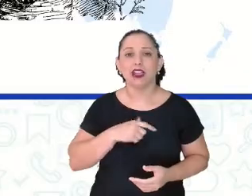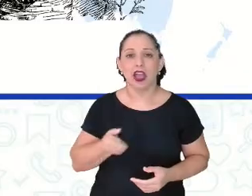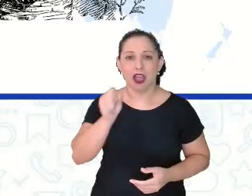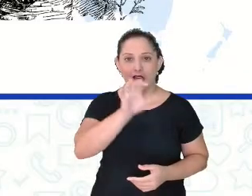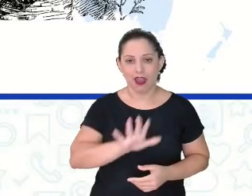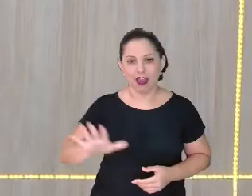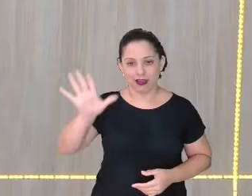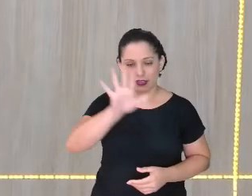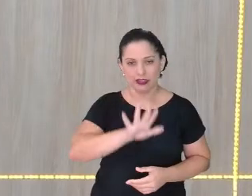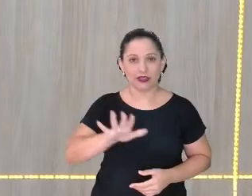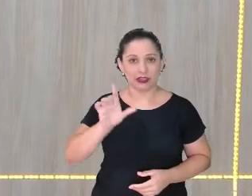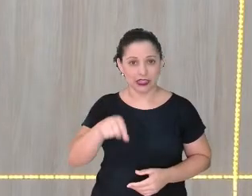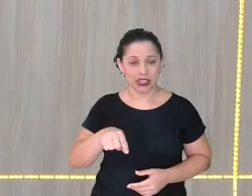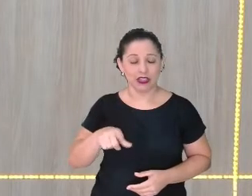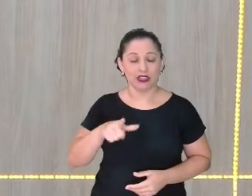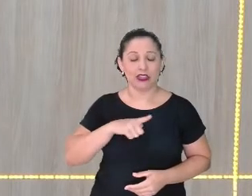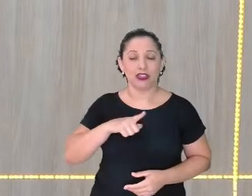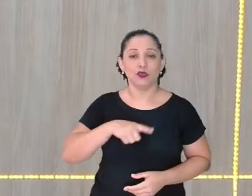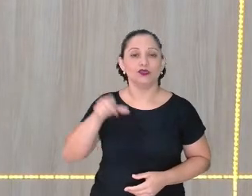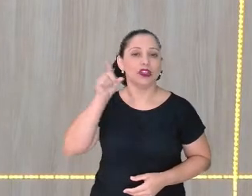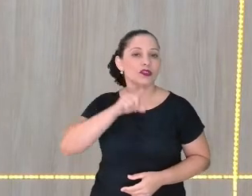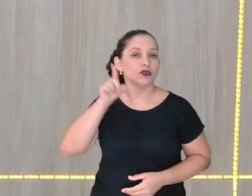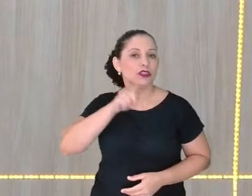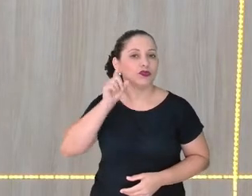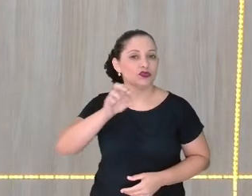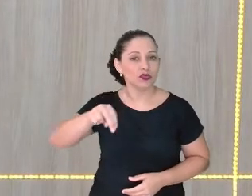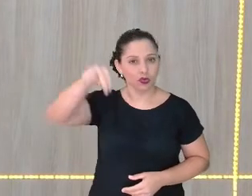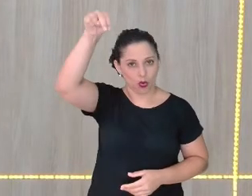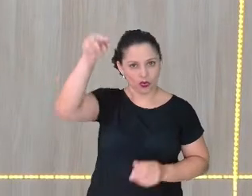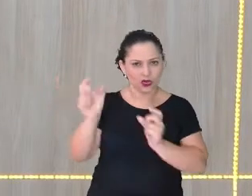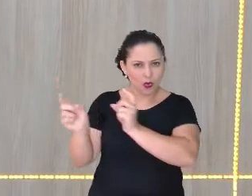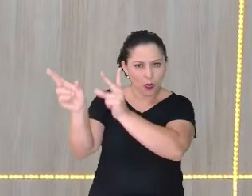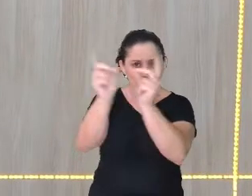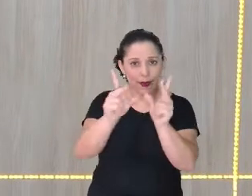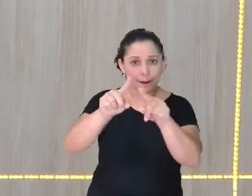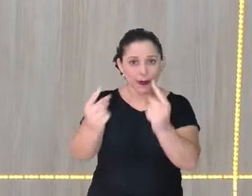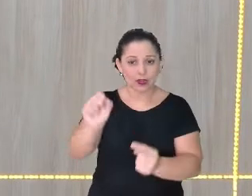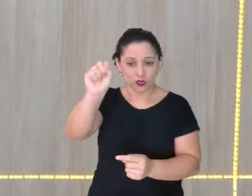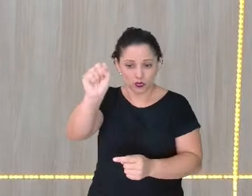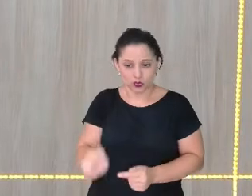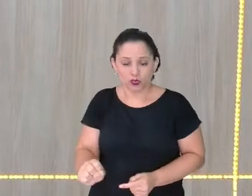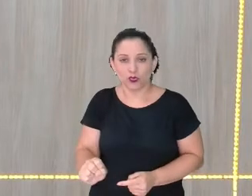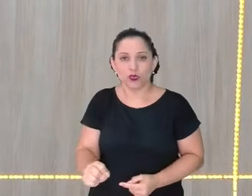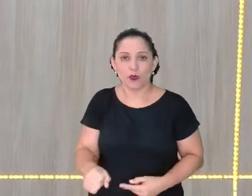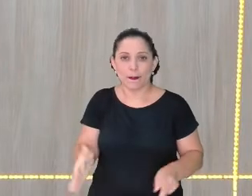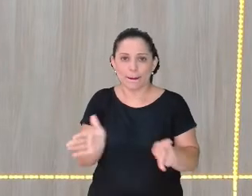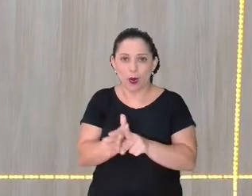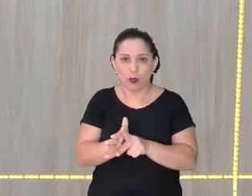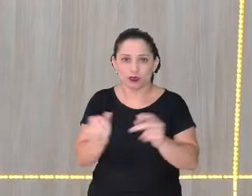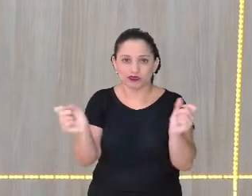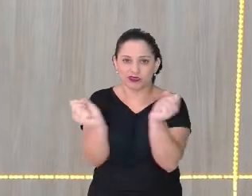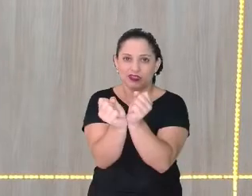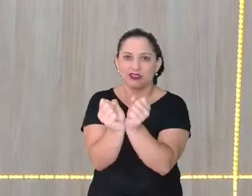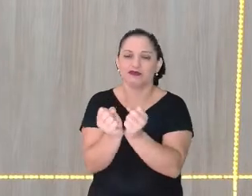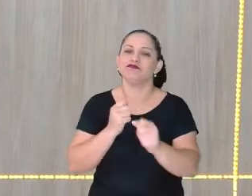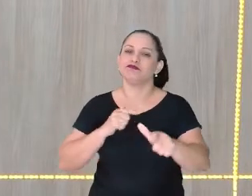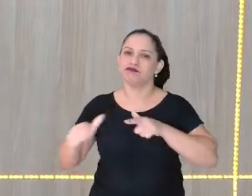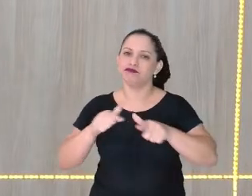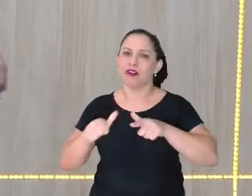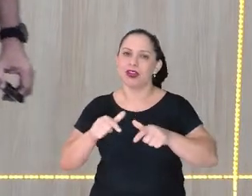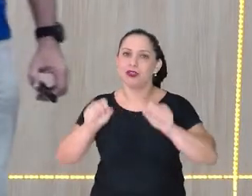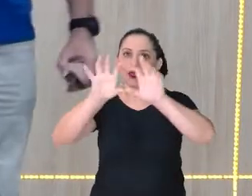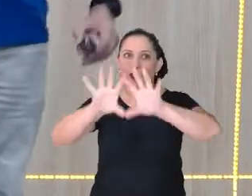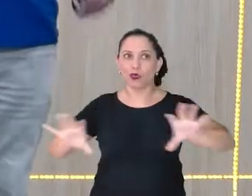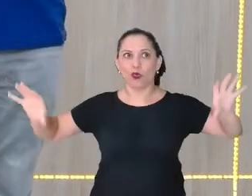dos Estados Unidos era de comercial, mas a parte sul das 13 colônias trabalhava com a mão de obra escrava. Então, por que eu fiz questão de colocar